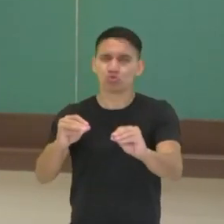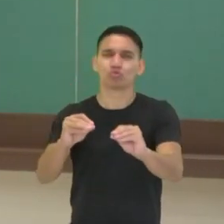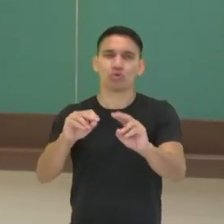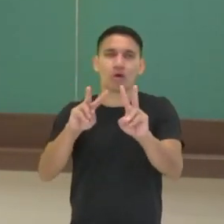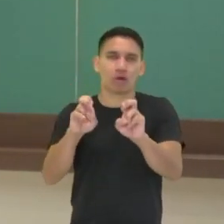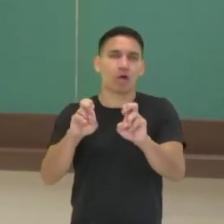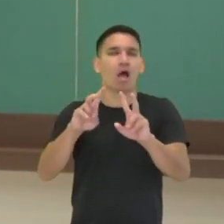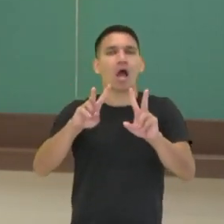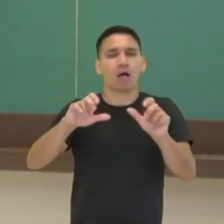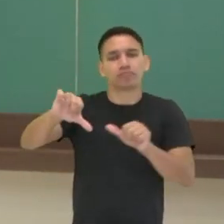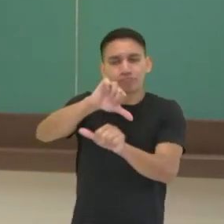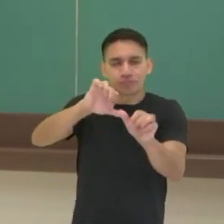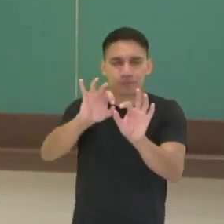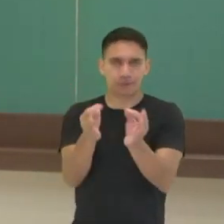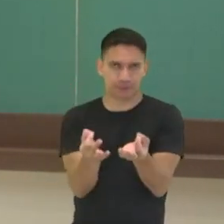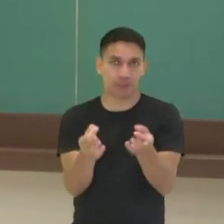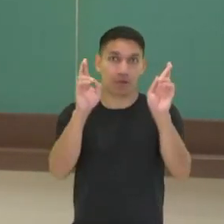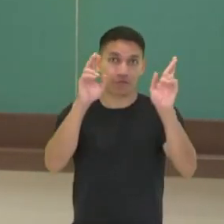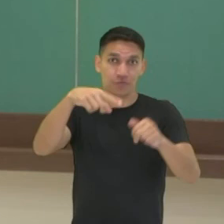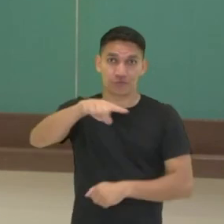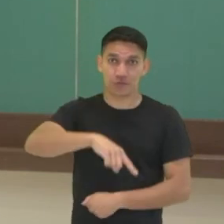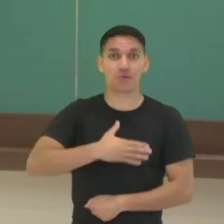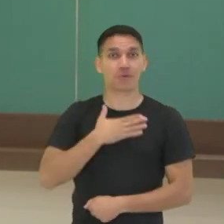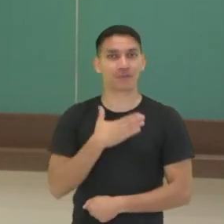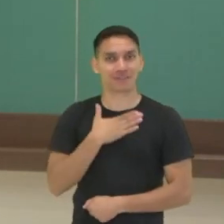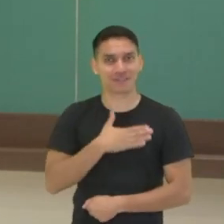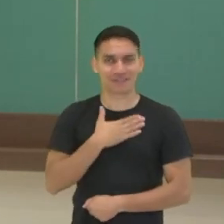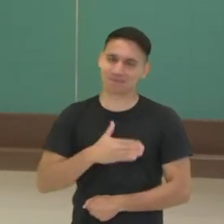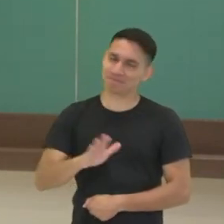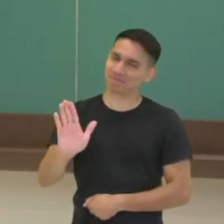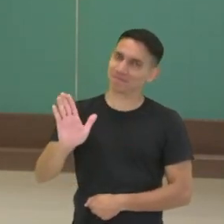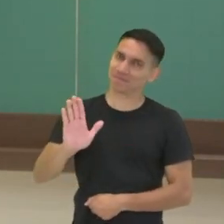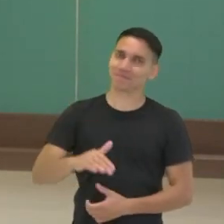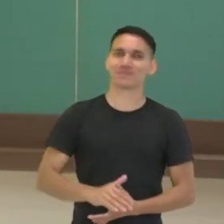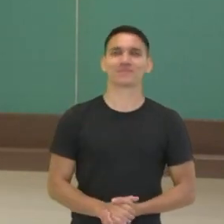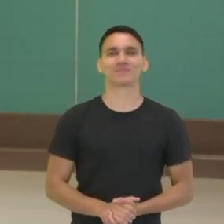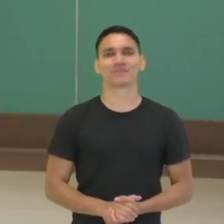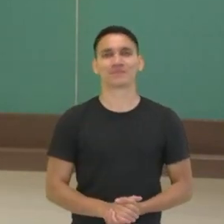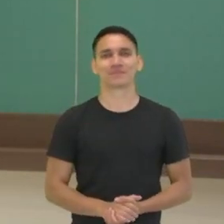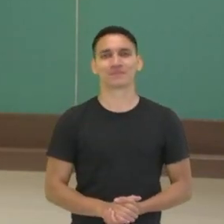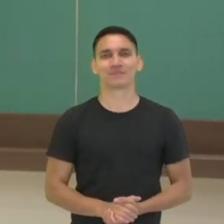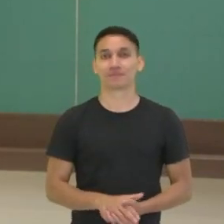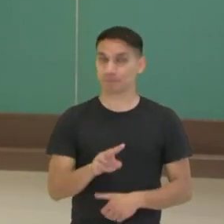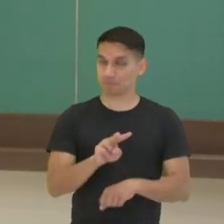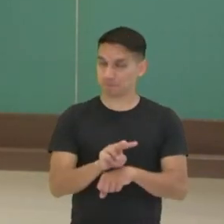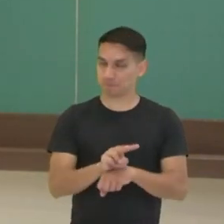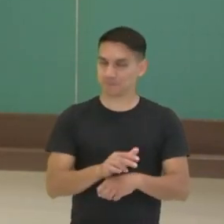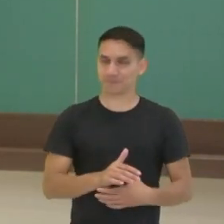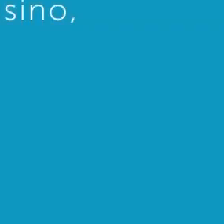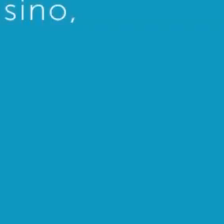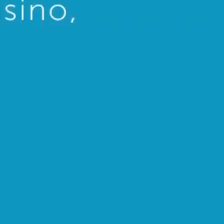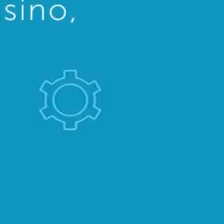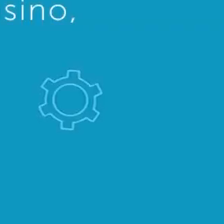de permutação simples. Espero que vocês tenham gostado e até a próxima aula, gente. Fiquem bem!